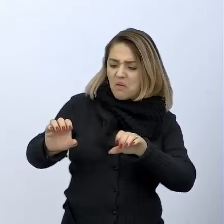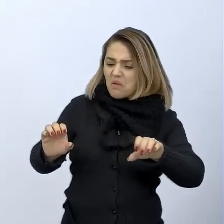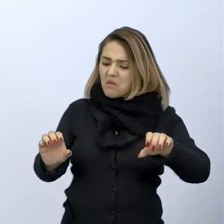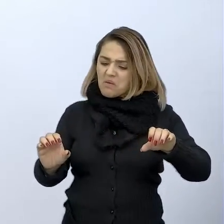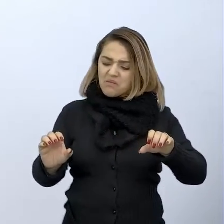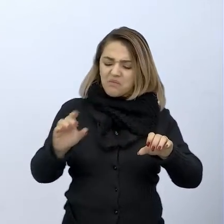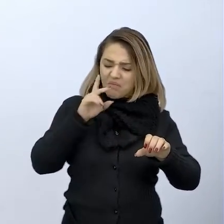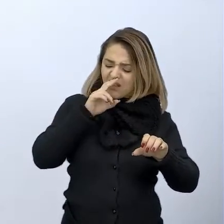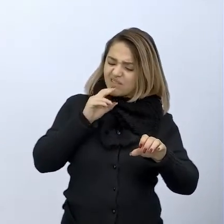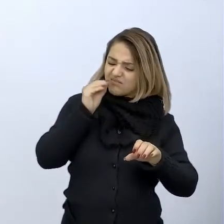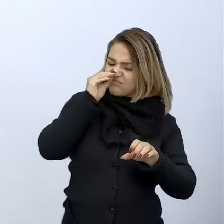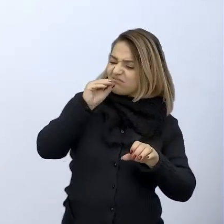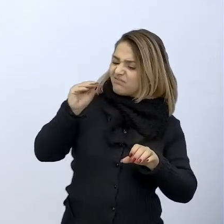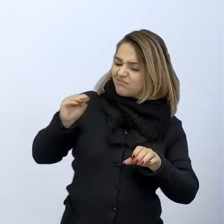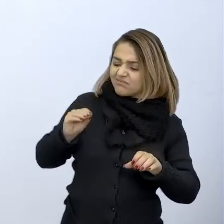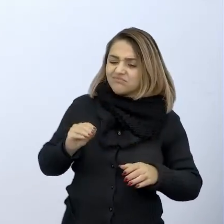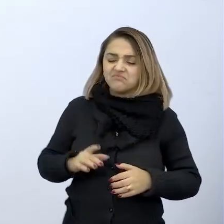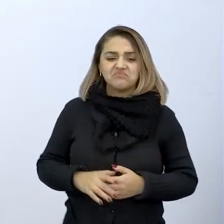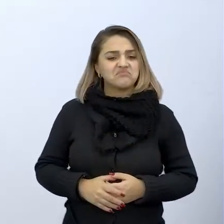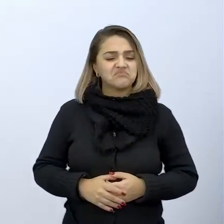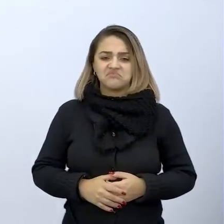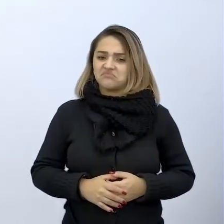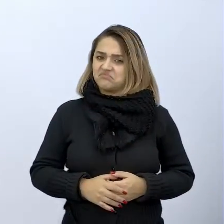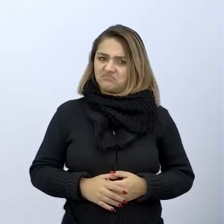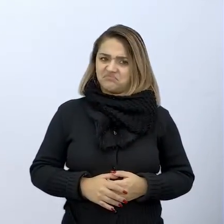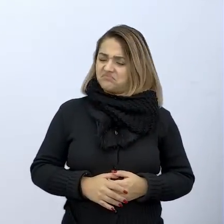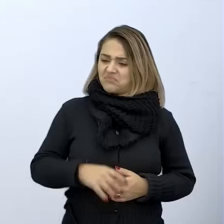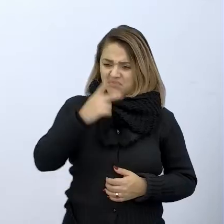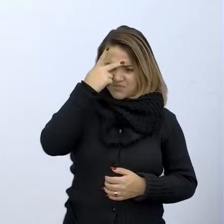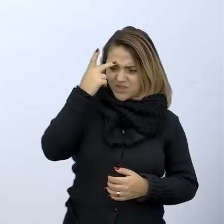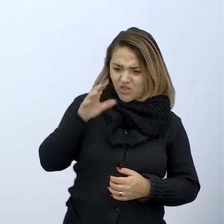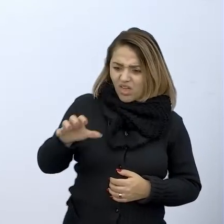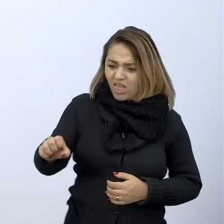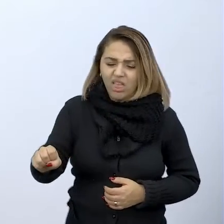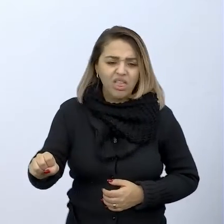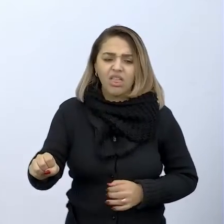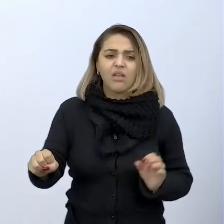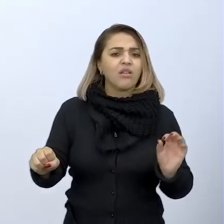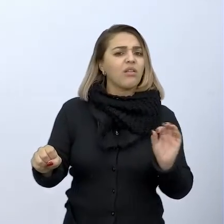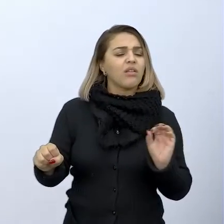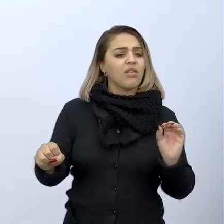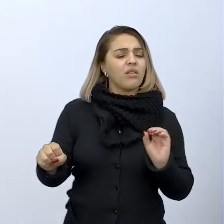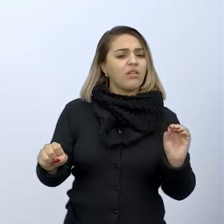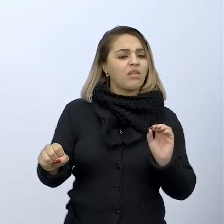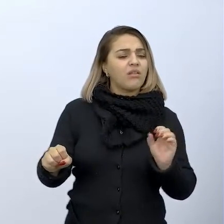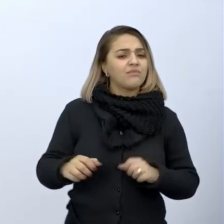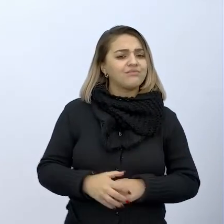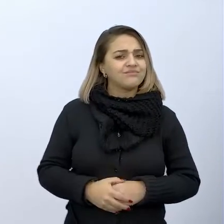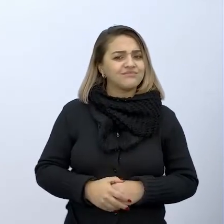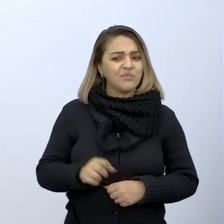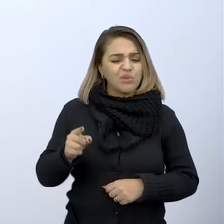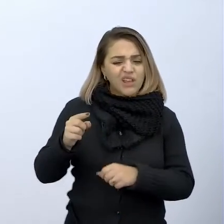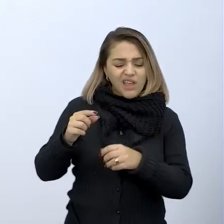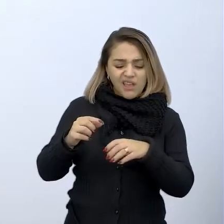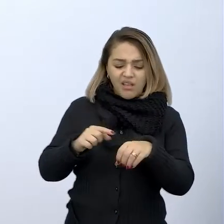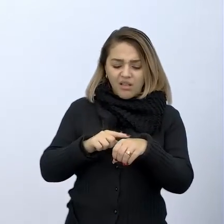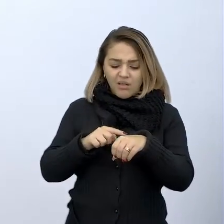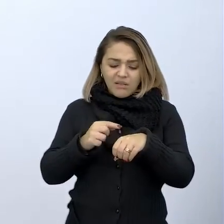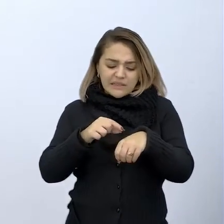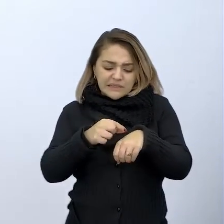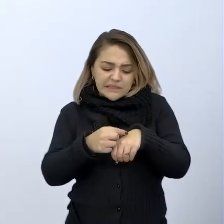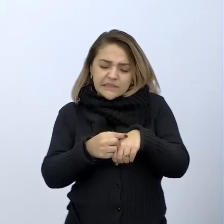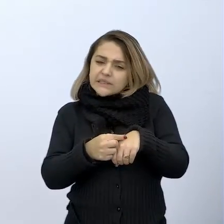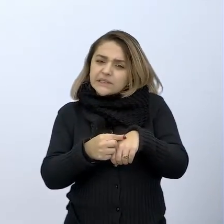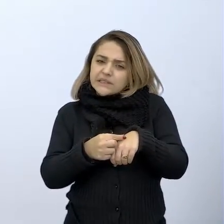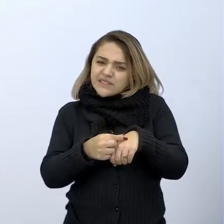estavam tristinhos ali, ninguém os queria. Por quê? Porque eles estavam apenas com um machucadinho,